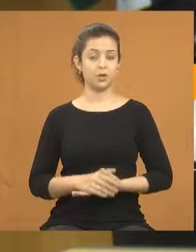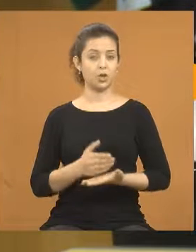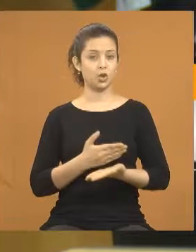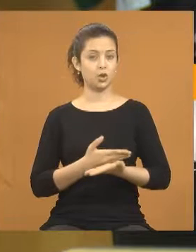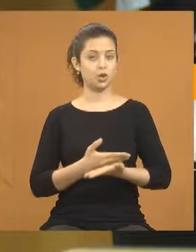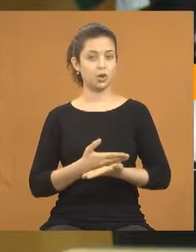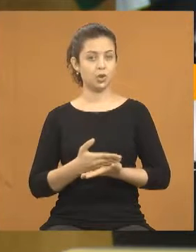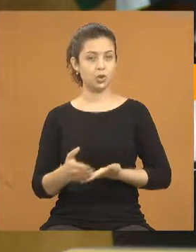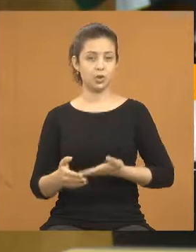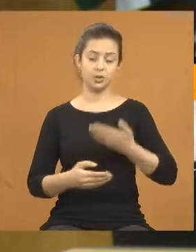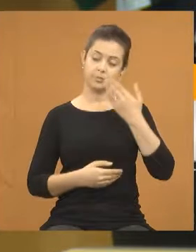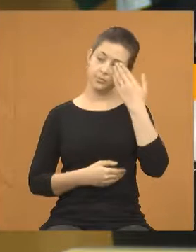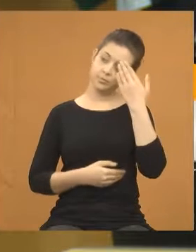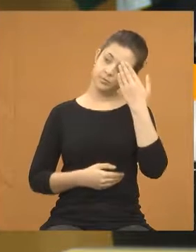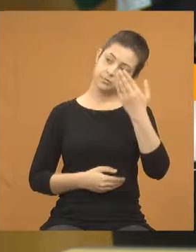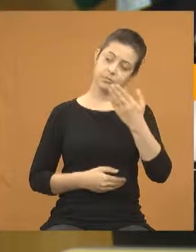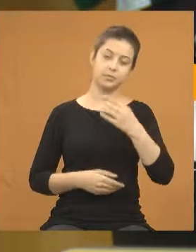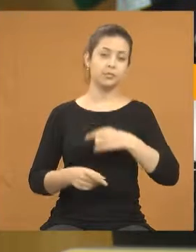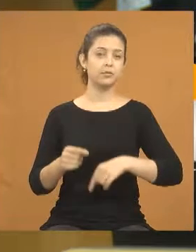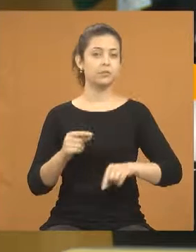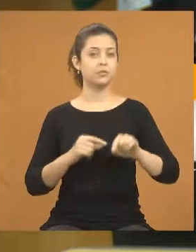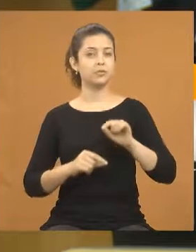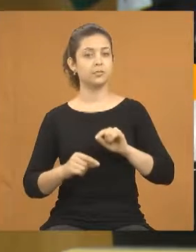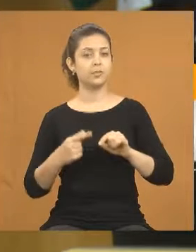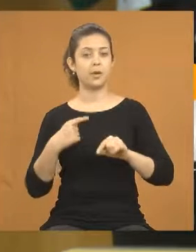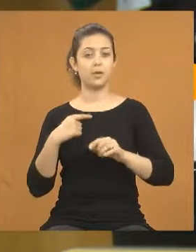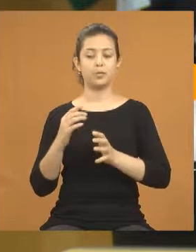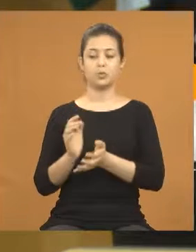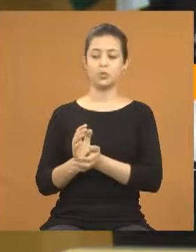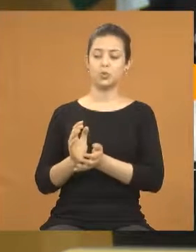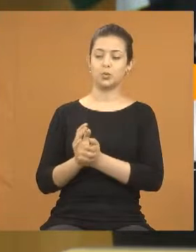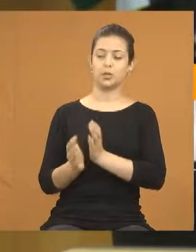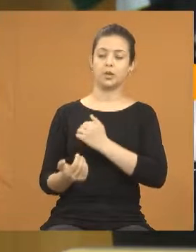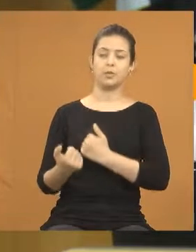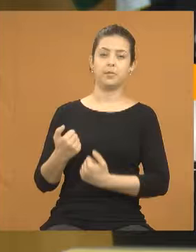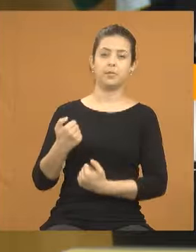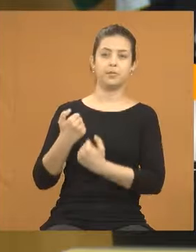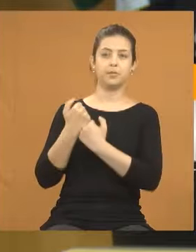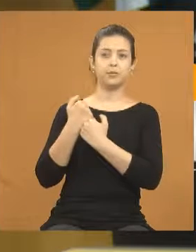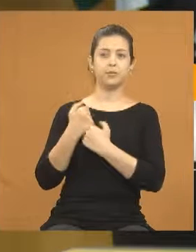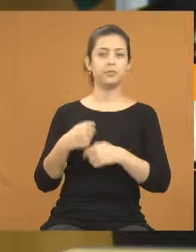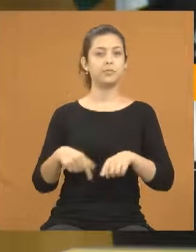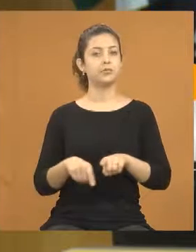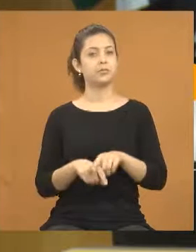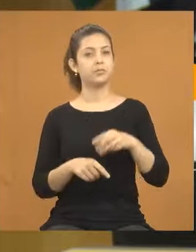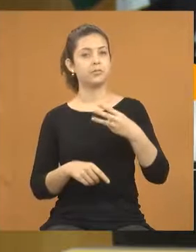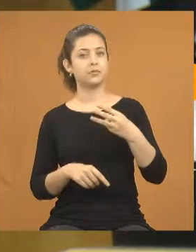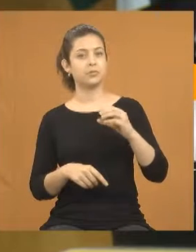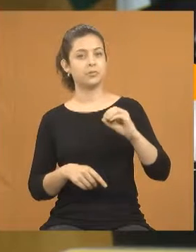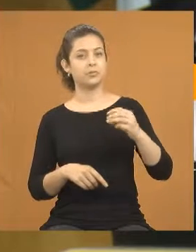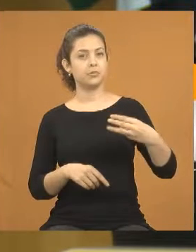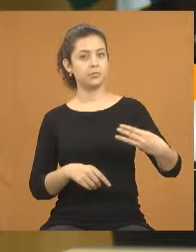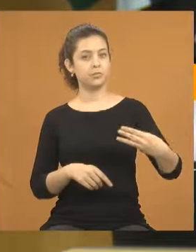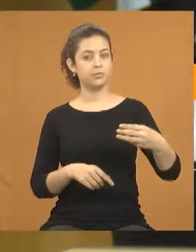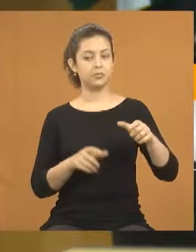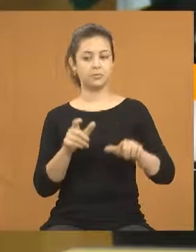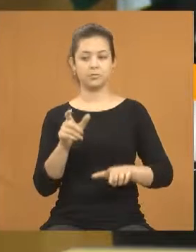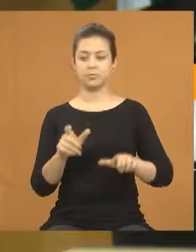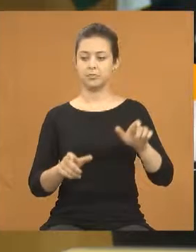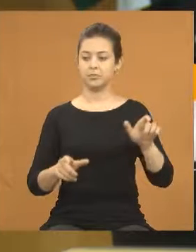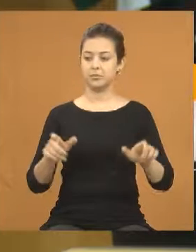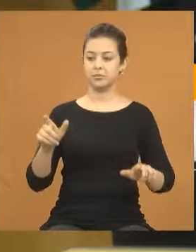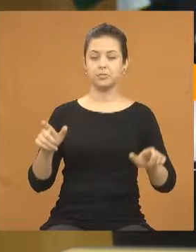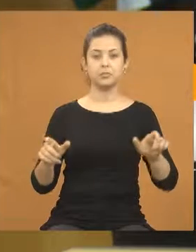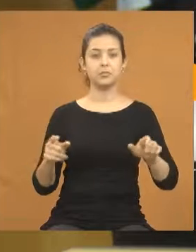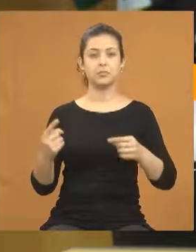Começo aqui agradecendo a minha assessoria, e agradecendo também as 303 pessoas munícipes que